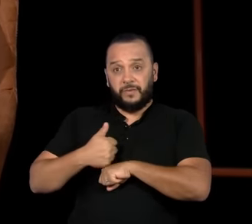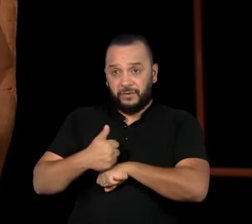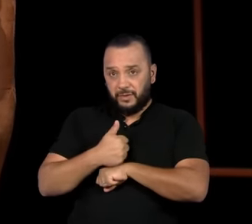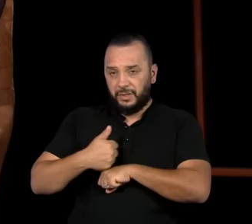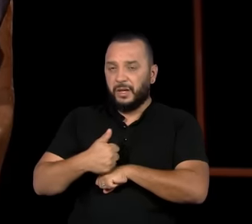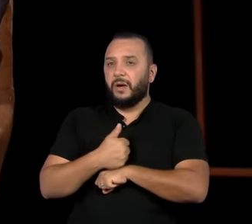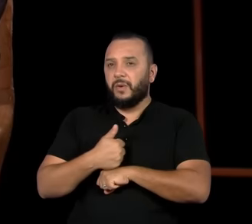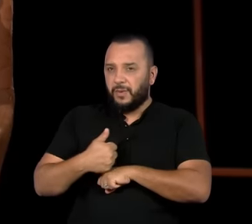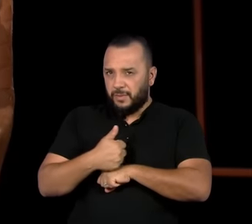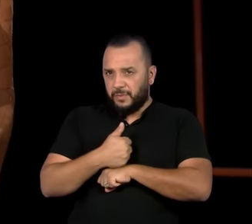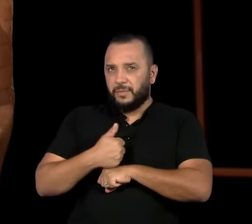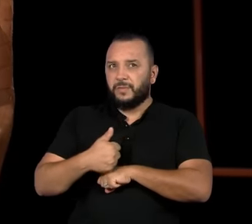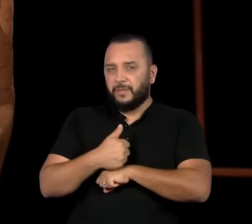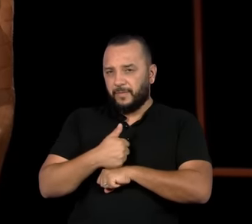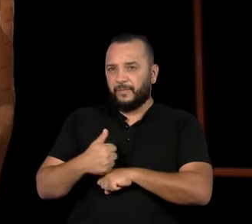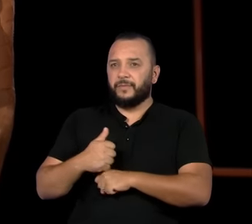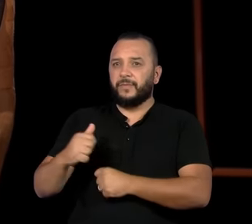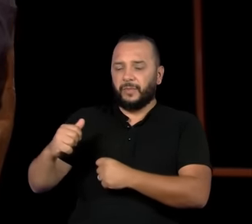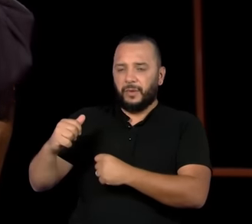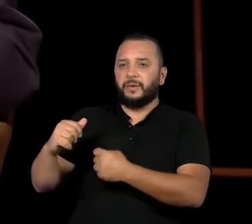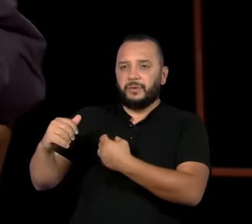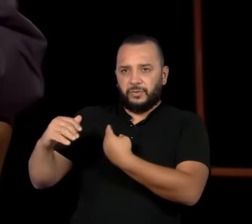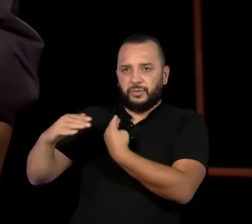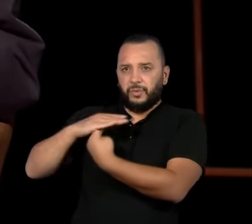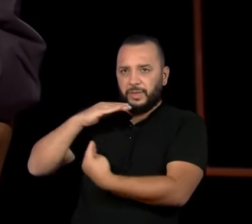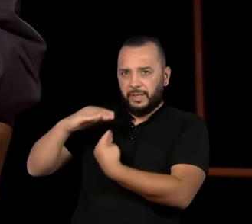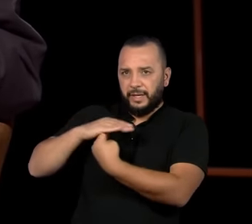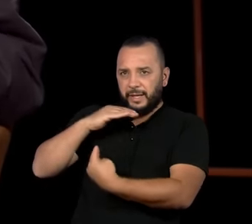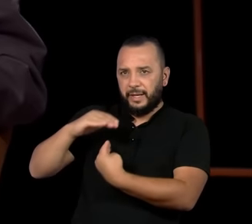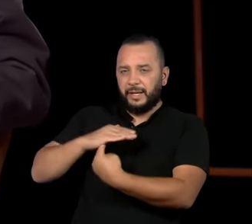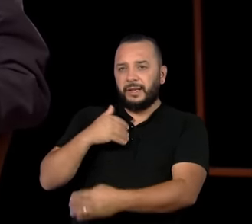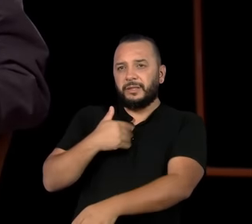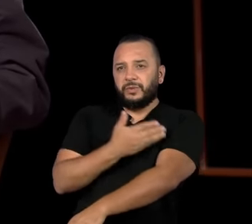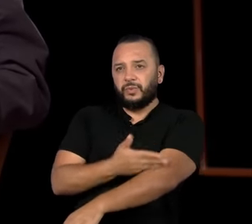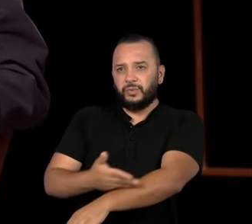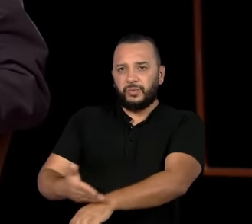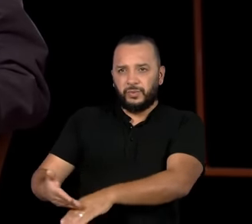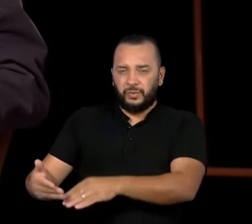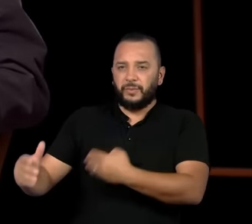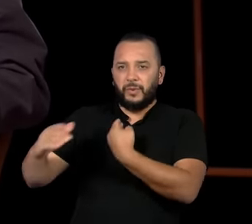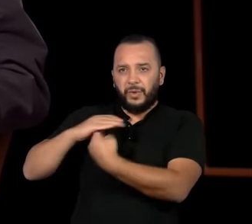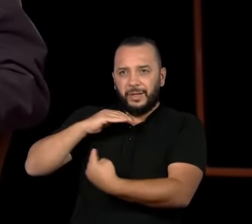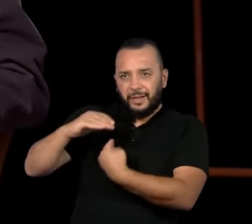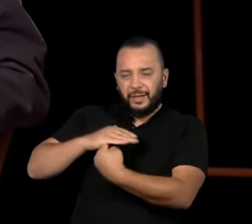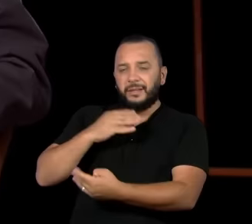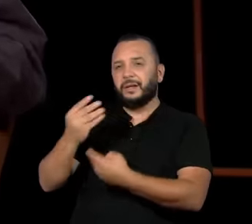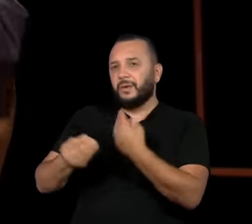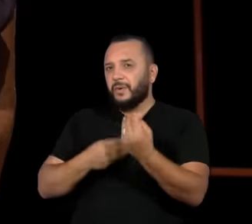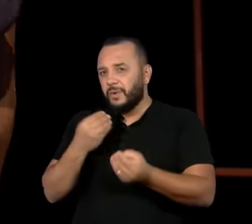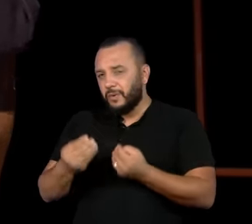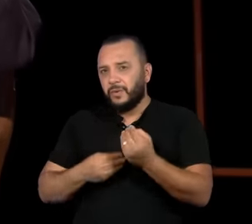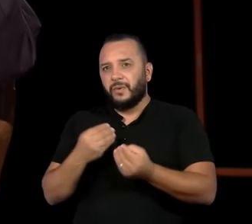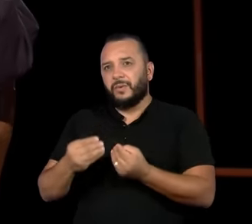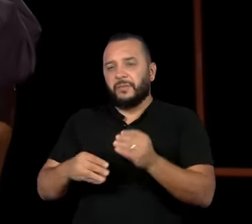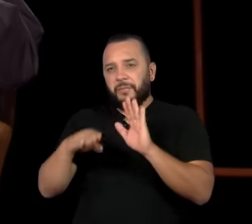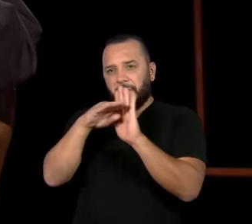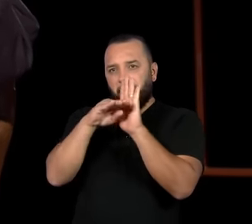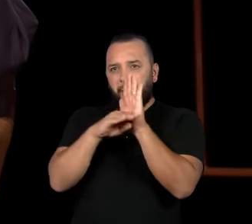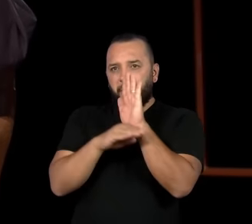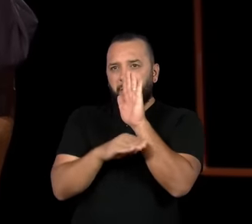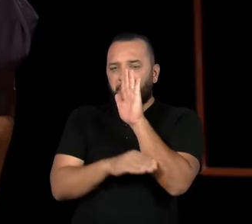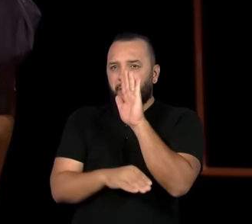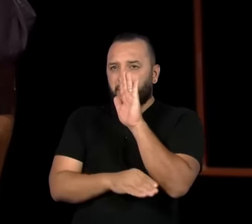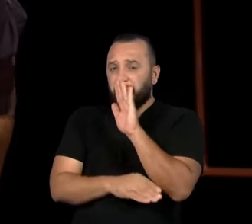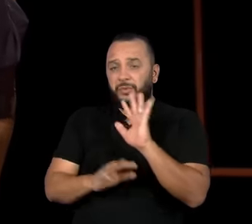que nos orienta a respeito de hábitos, a respeito de procedimentos, etc. Tudo que se refere